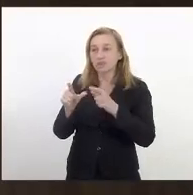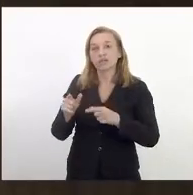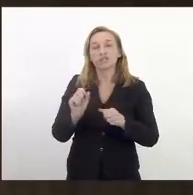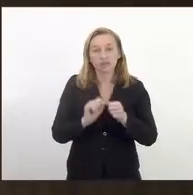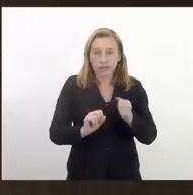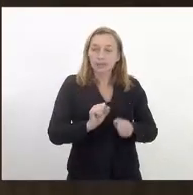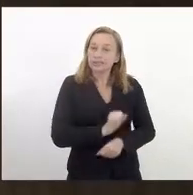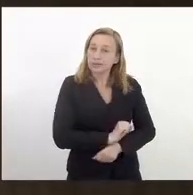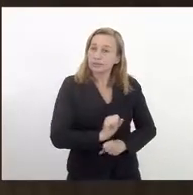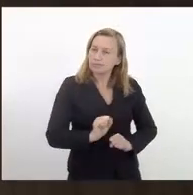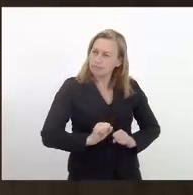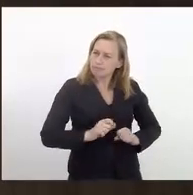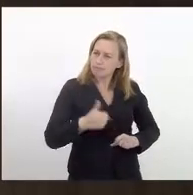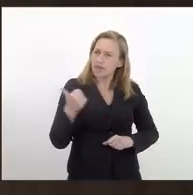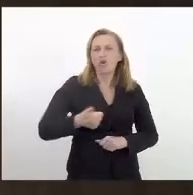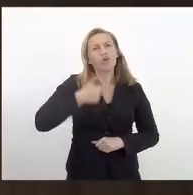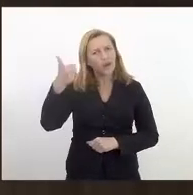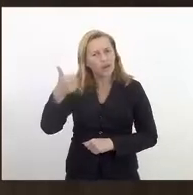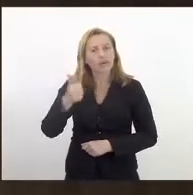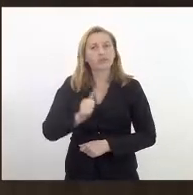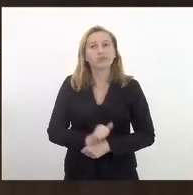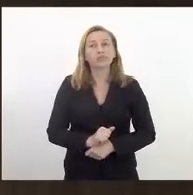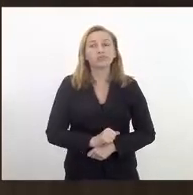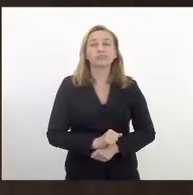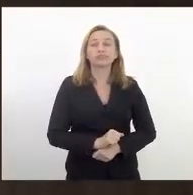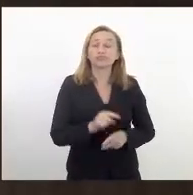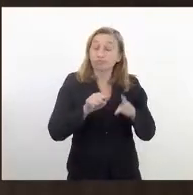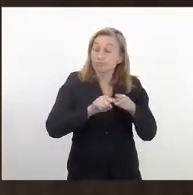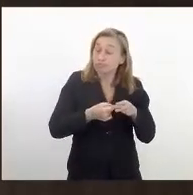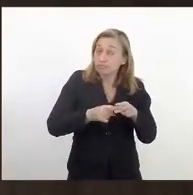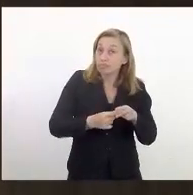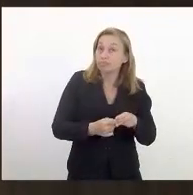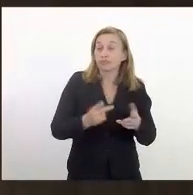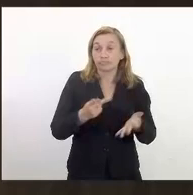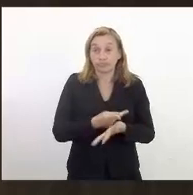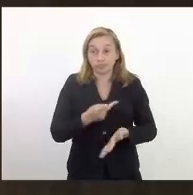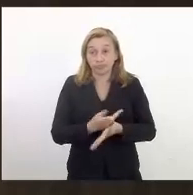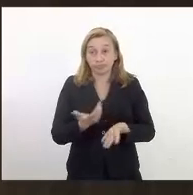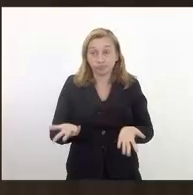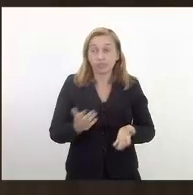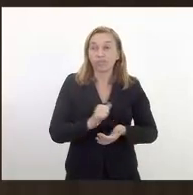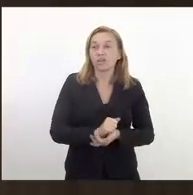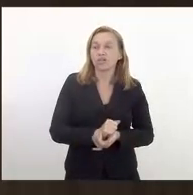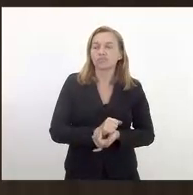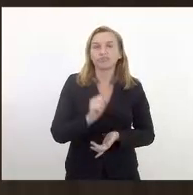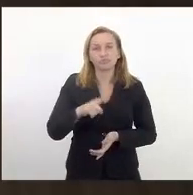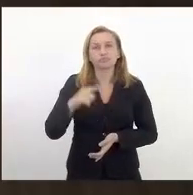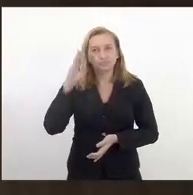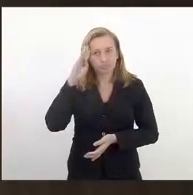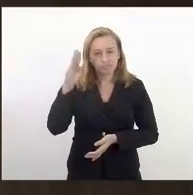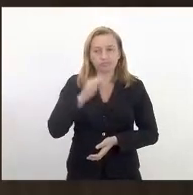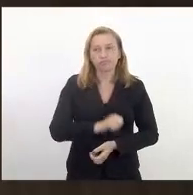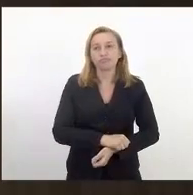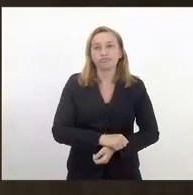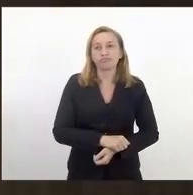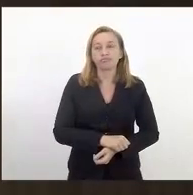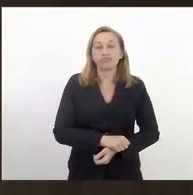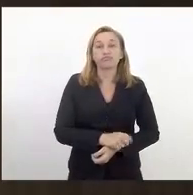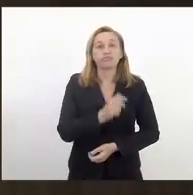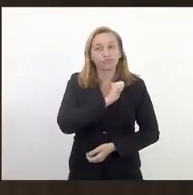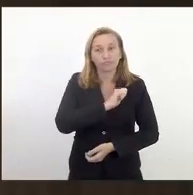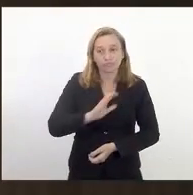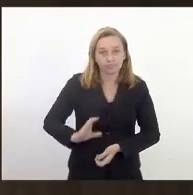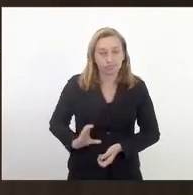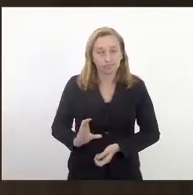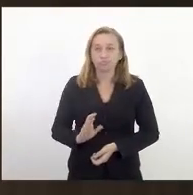busca e se aprimorar curtir corrigir rumos portanto essa preliminar é fundamental e o presidente